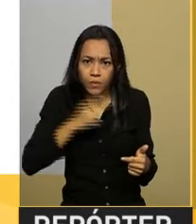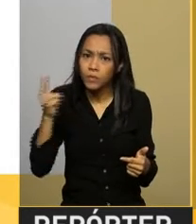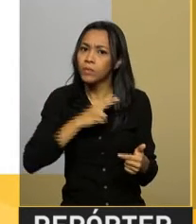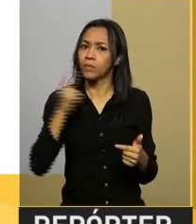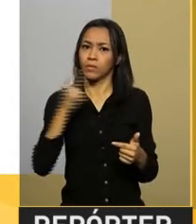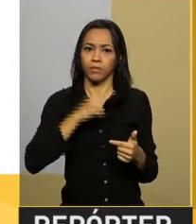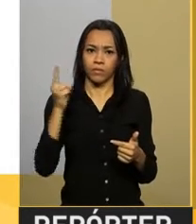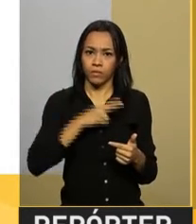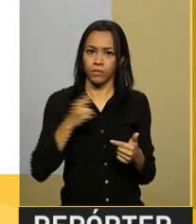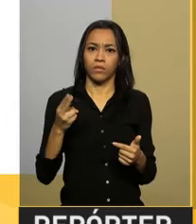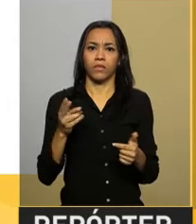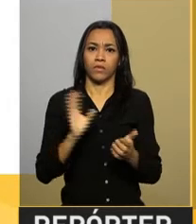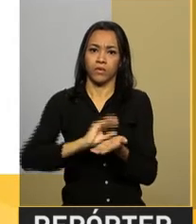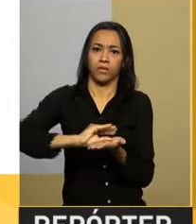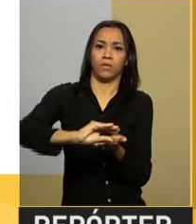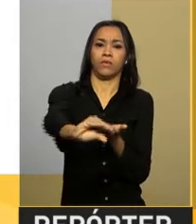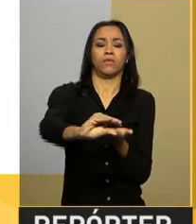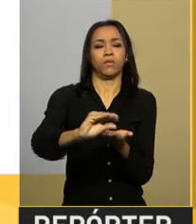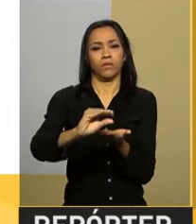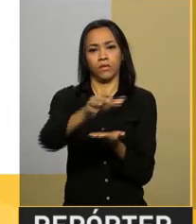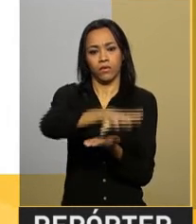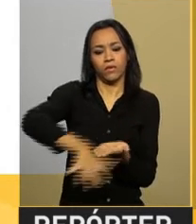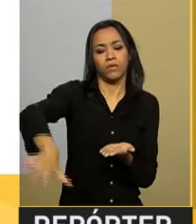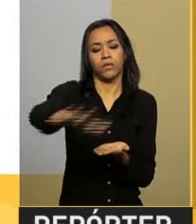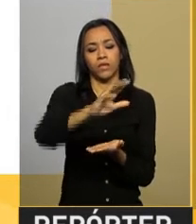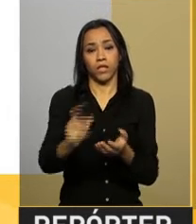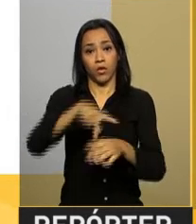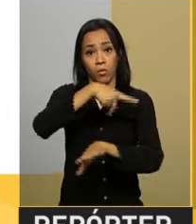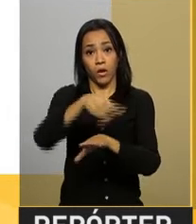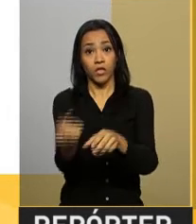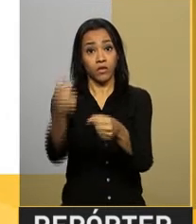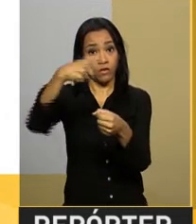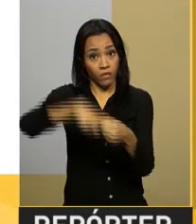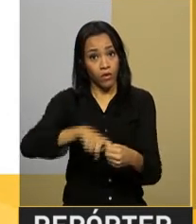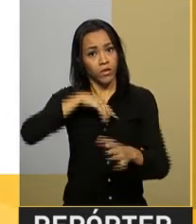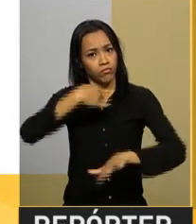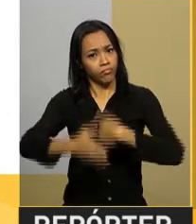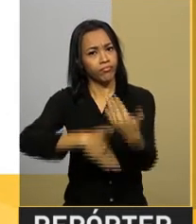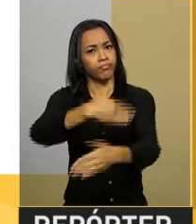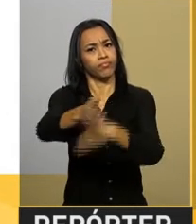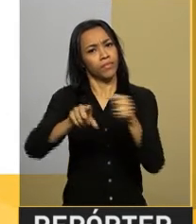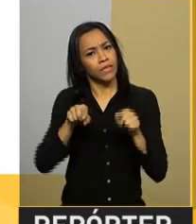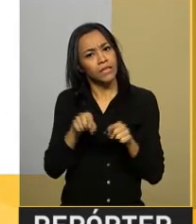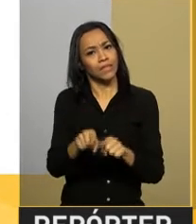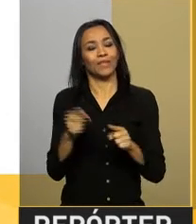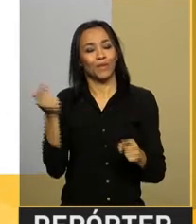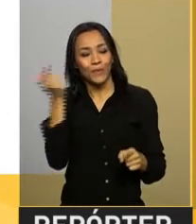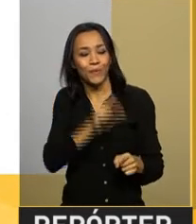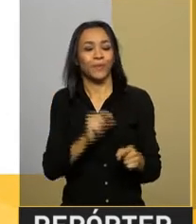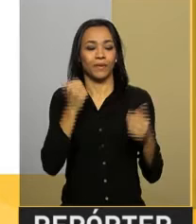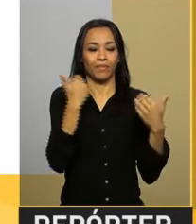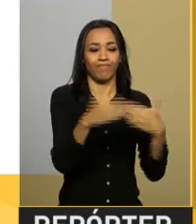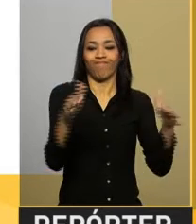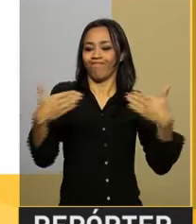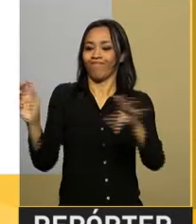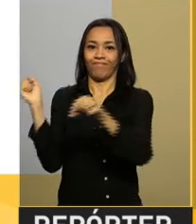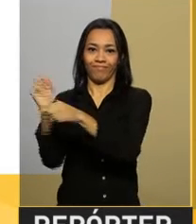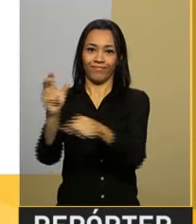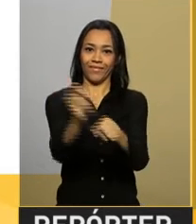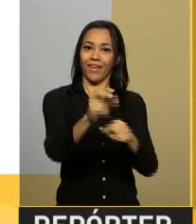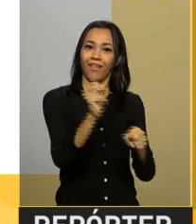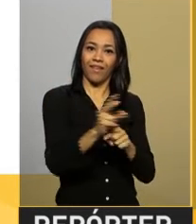promover investimento para que o país volte a crescer e, com isso, gere os empregos necessários